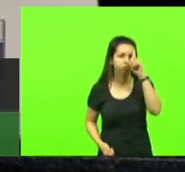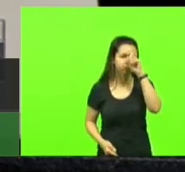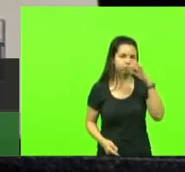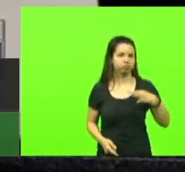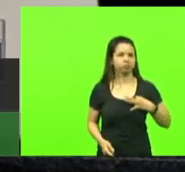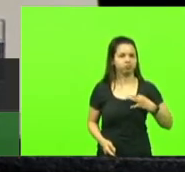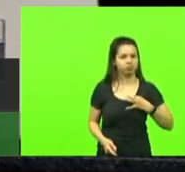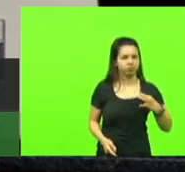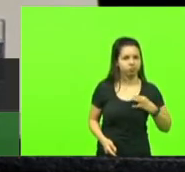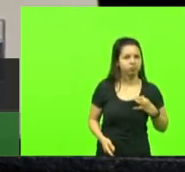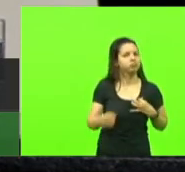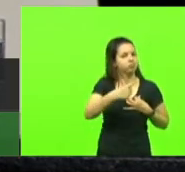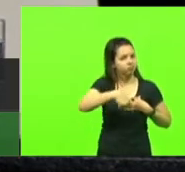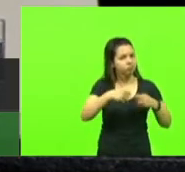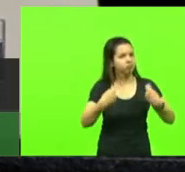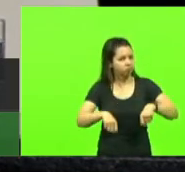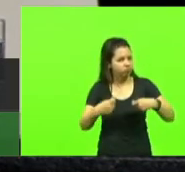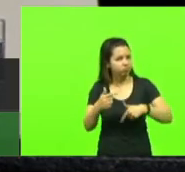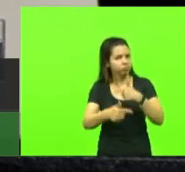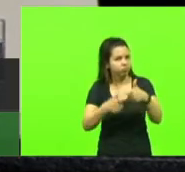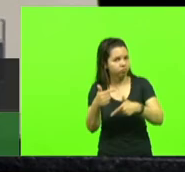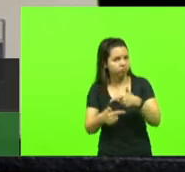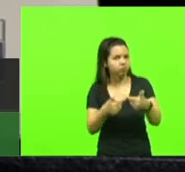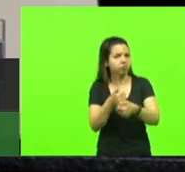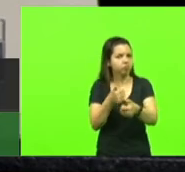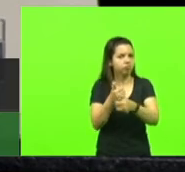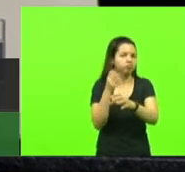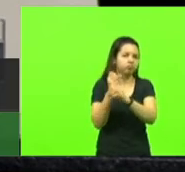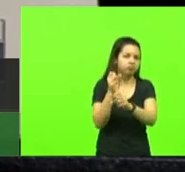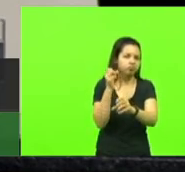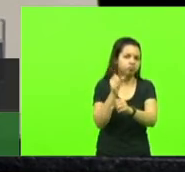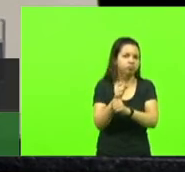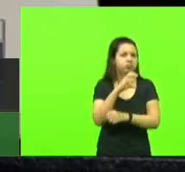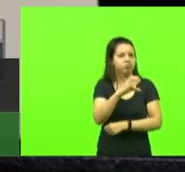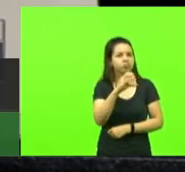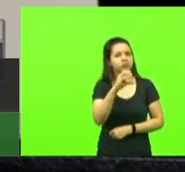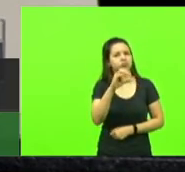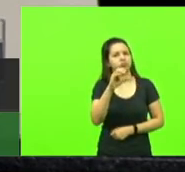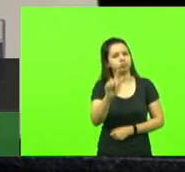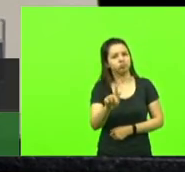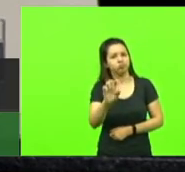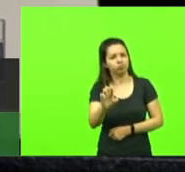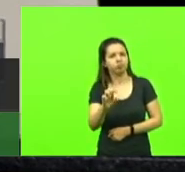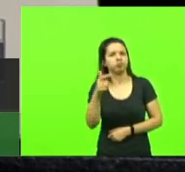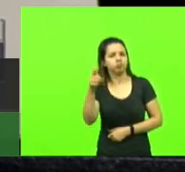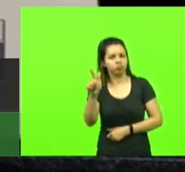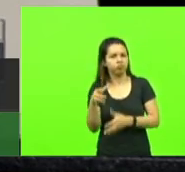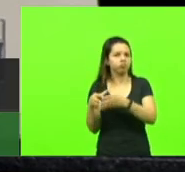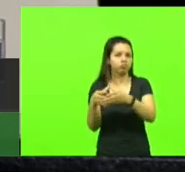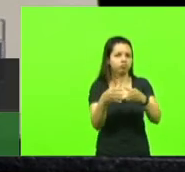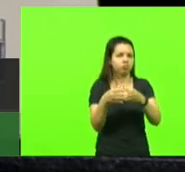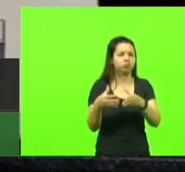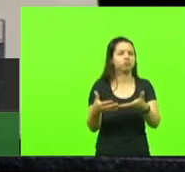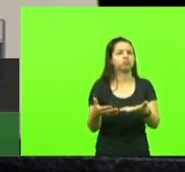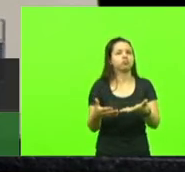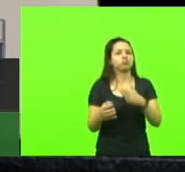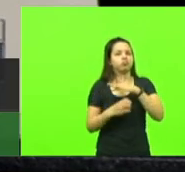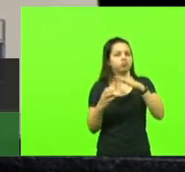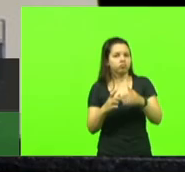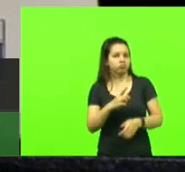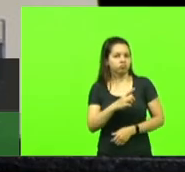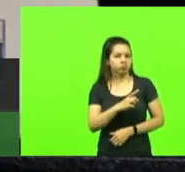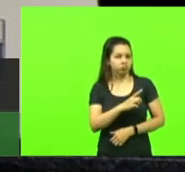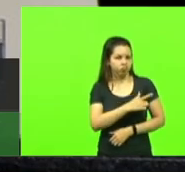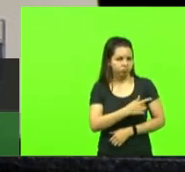Para isso, temos que trabalhar com o Tribunal de Contas, com a CGE e outros órgãos estaduais. Mas gostaria de fazer esse registro,